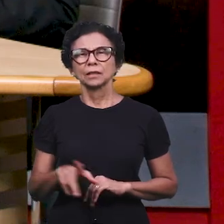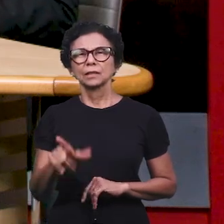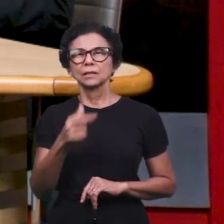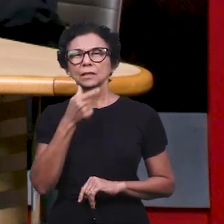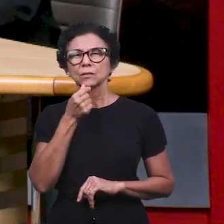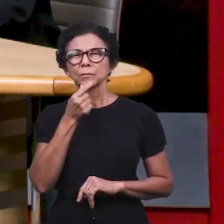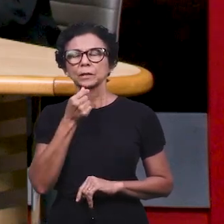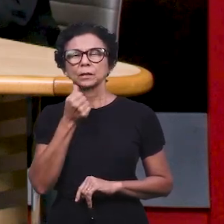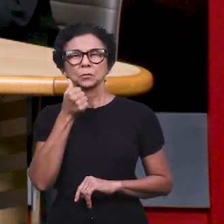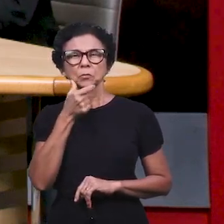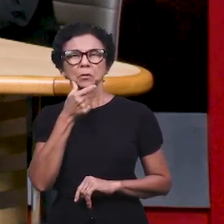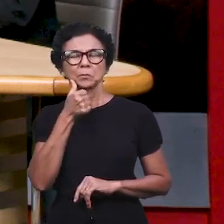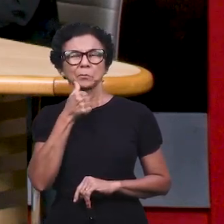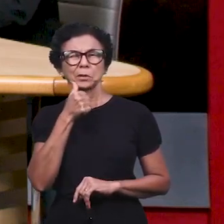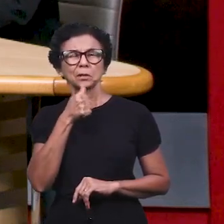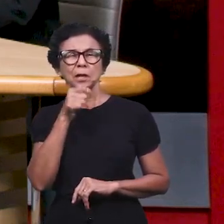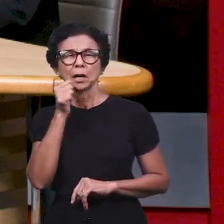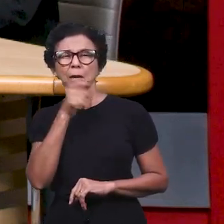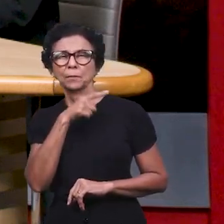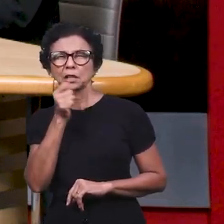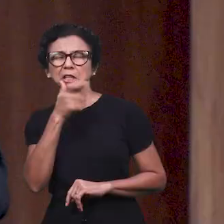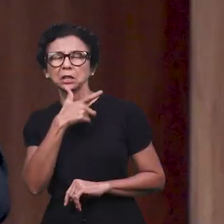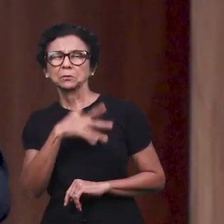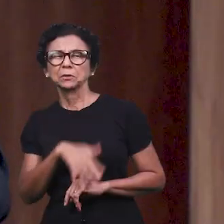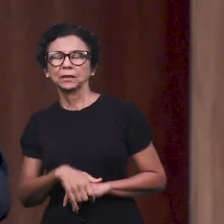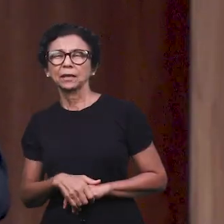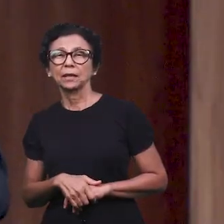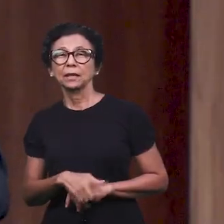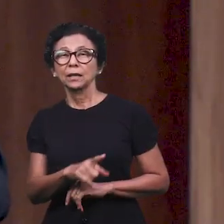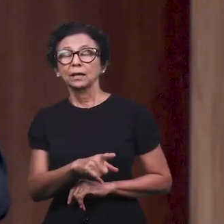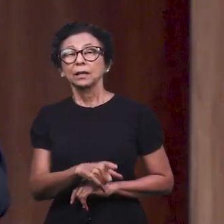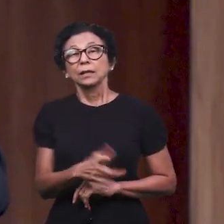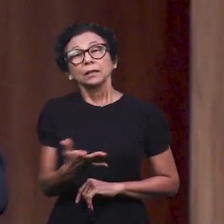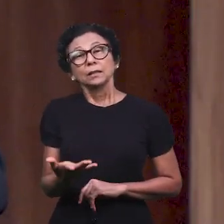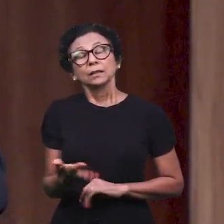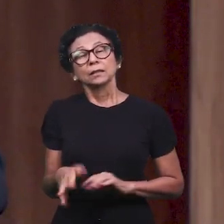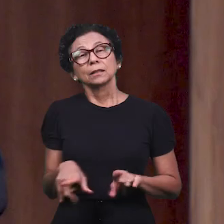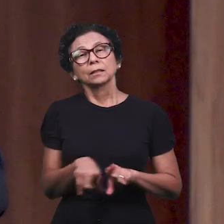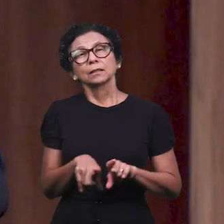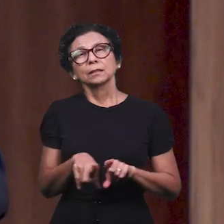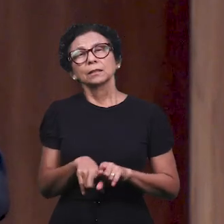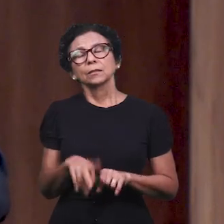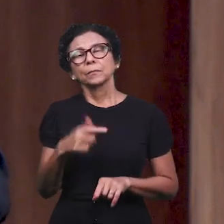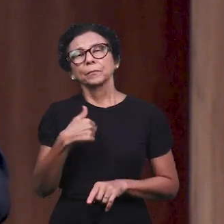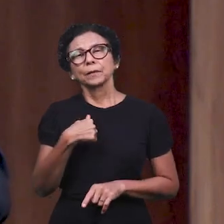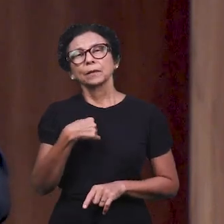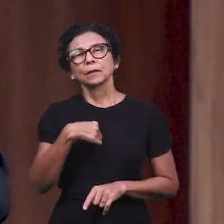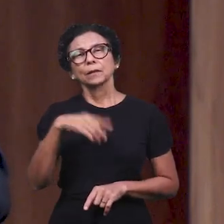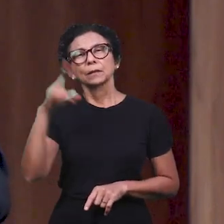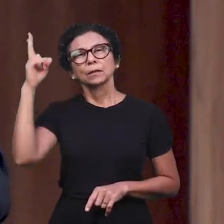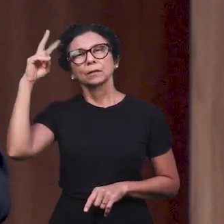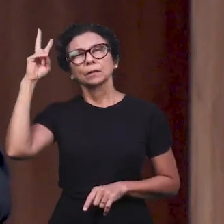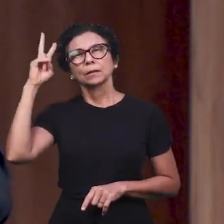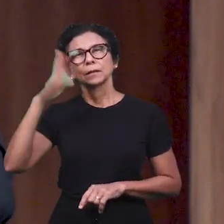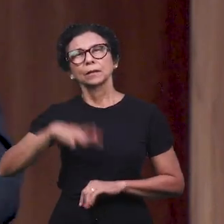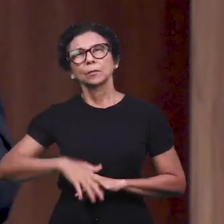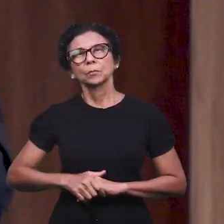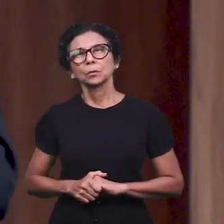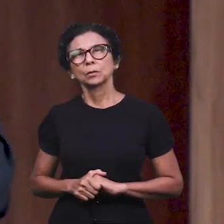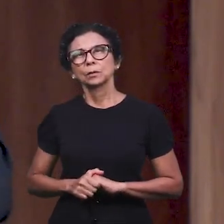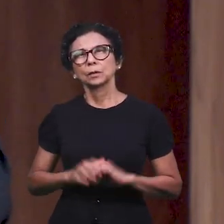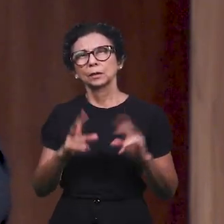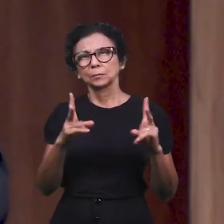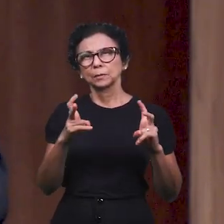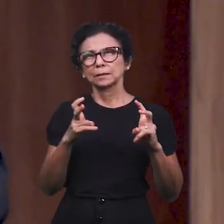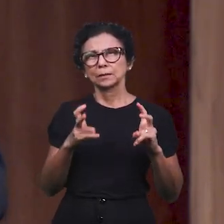outra, que é coisa assim, impressionante. E o pai tem que estar atento. Então eu lembro muito dela contando os exemplos dela, que ele percebia essa